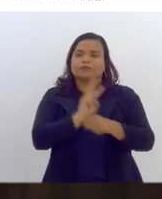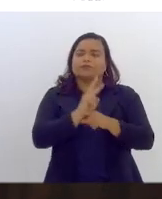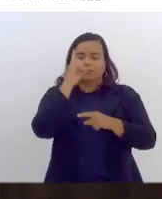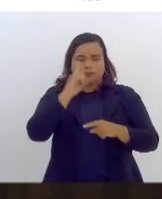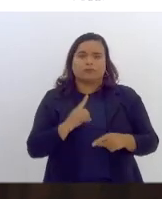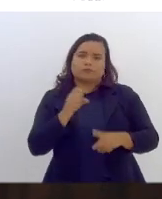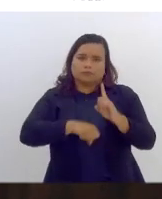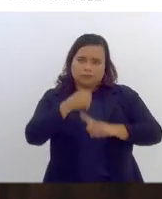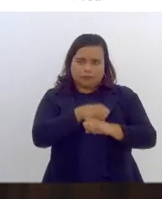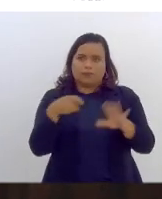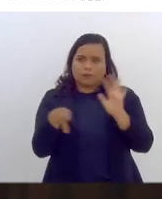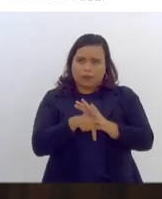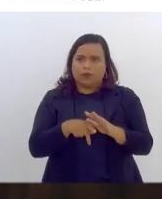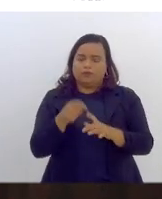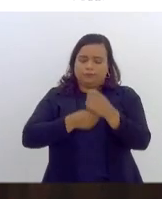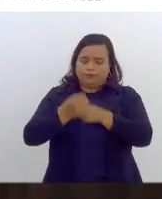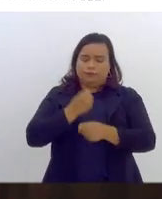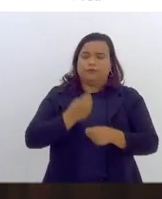direitos sociais em